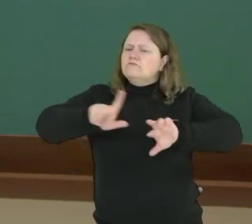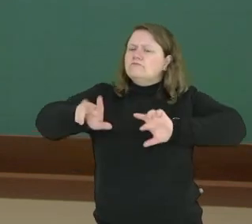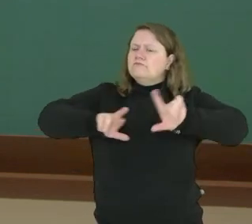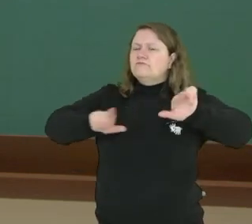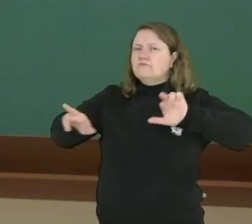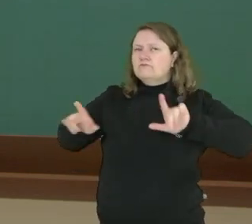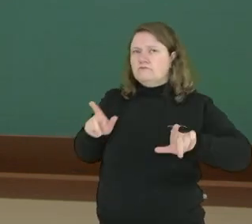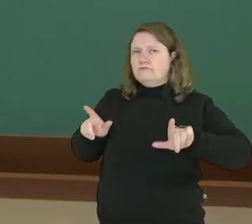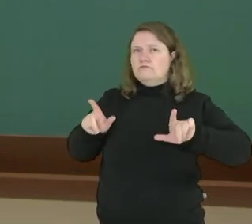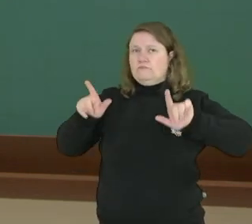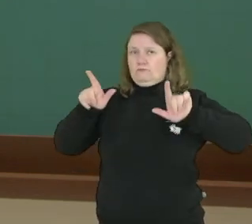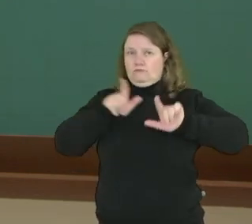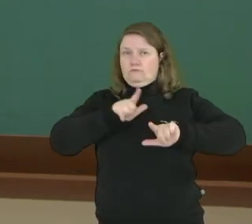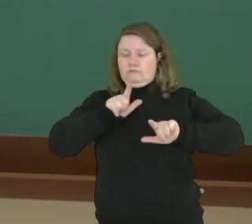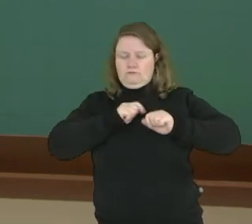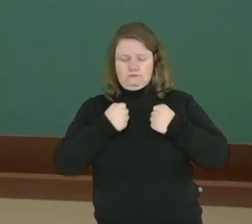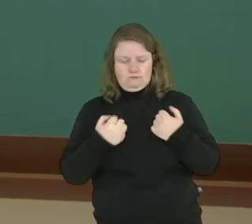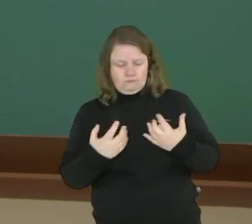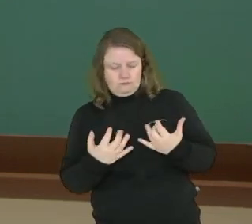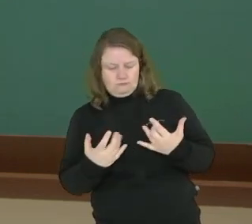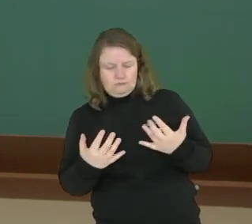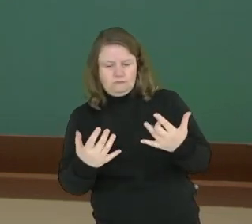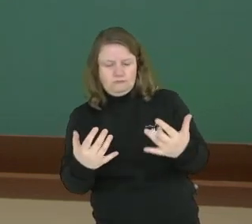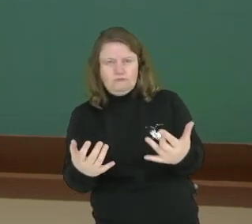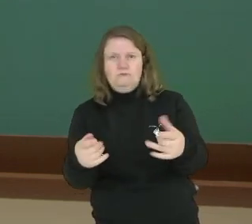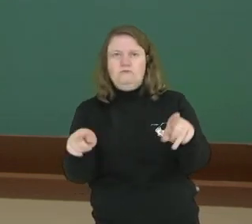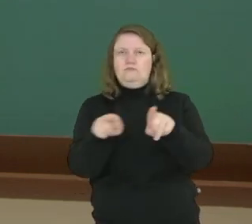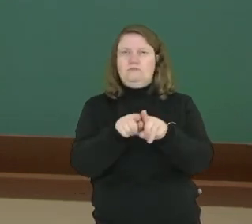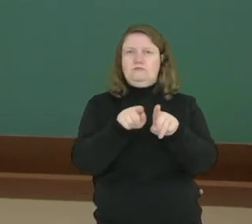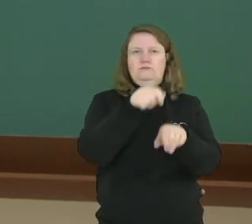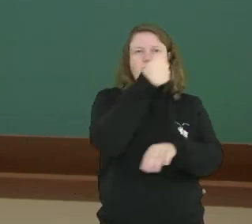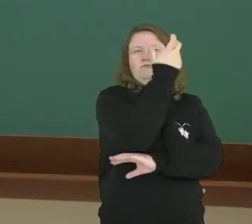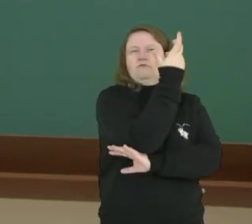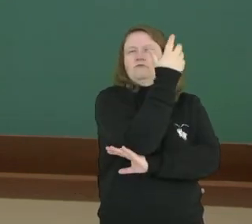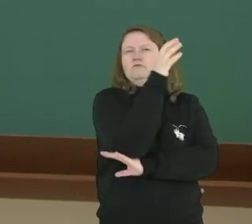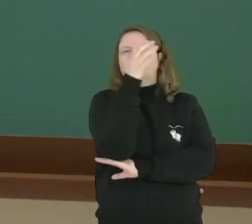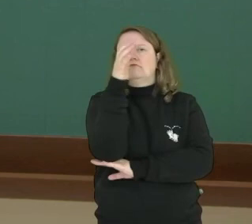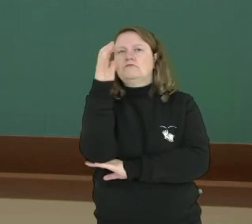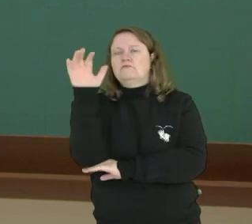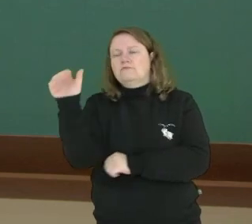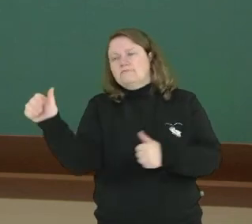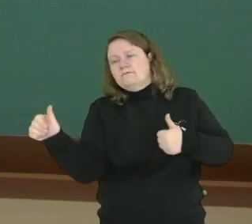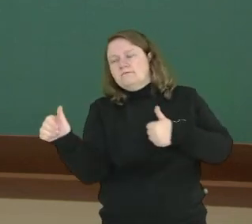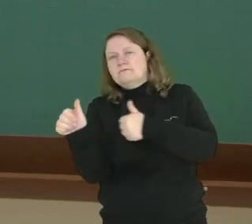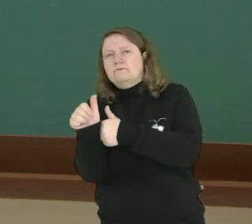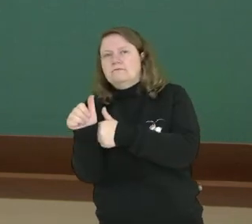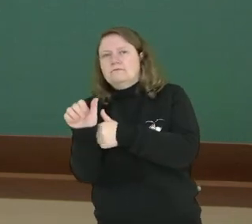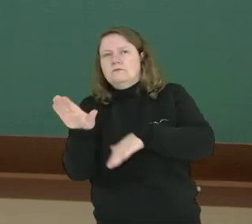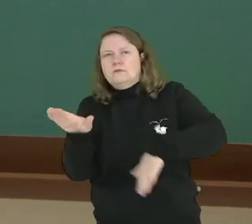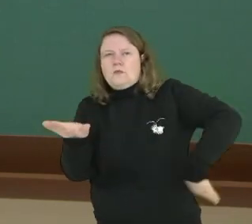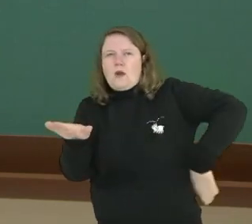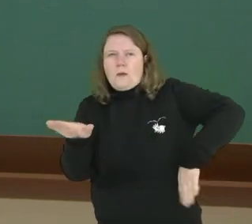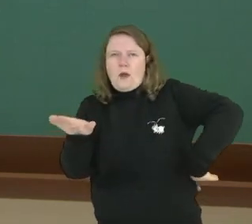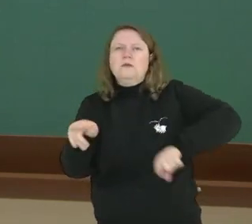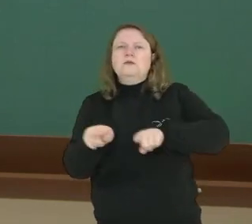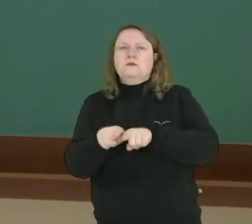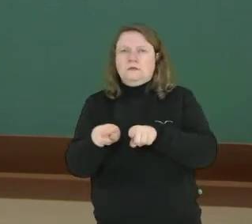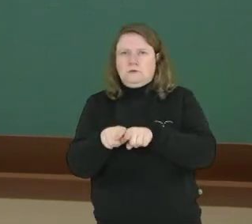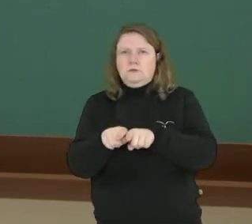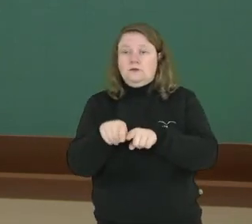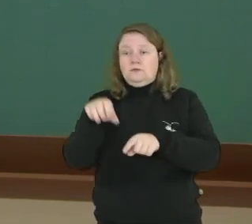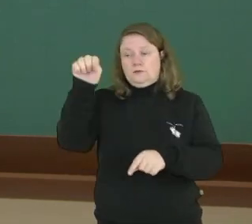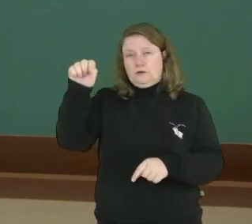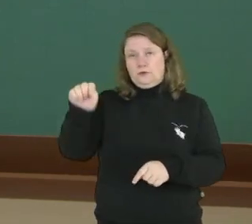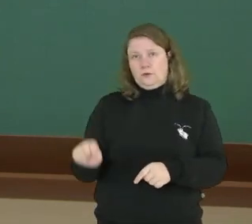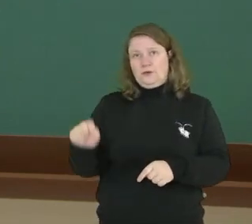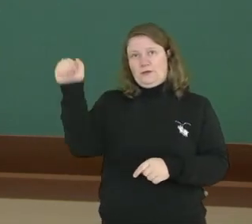ter dos campos, a floresta atlântica, a mata de araucária, que são os principais tipos de vegetação da região sul